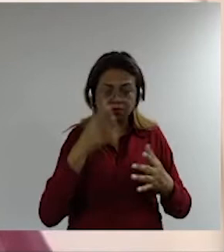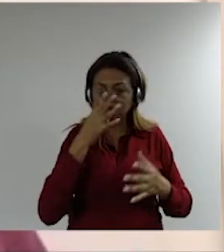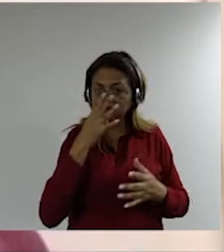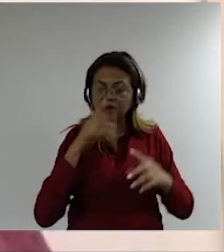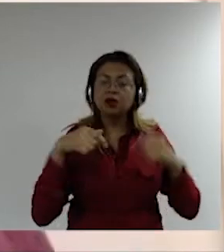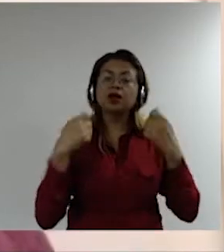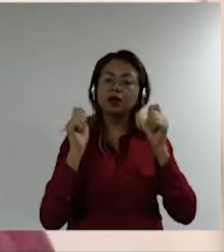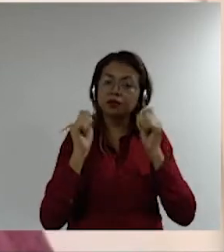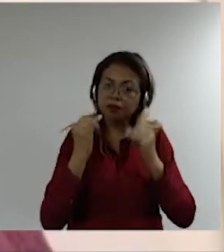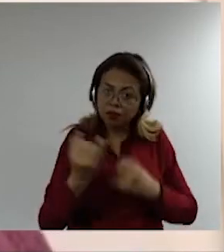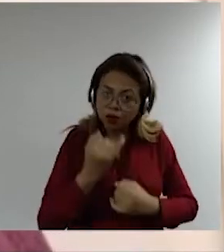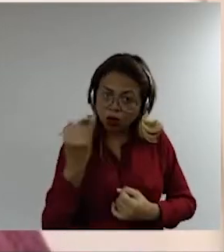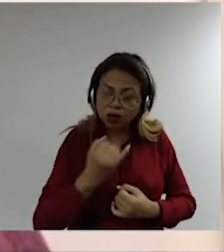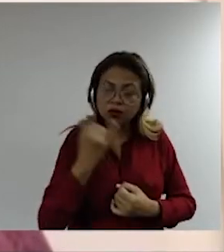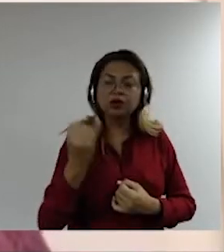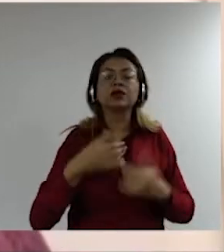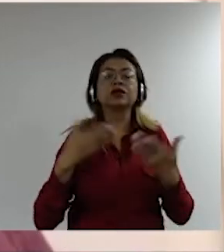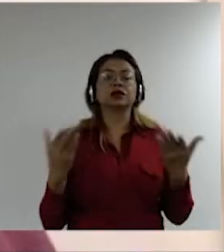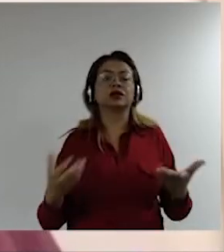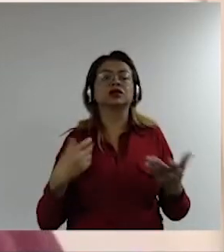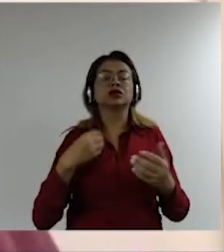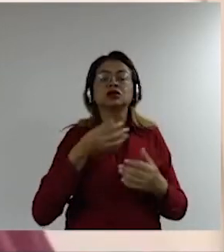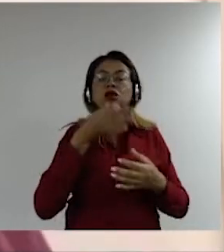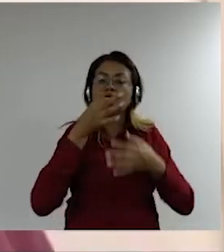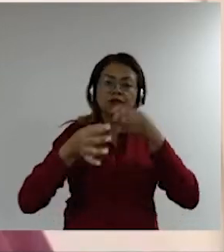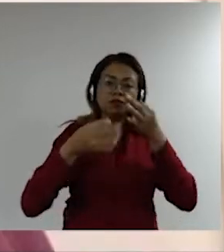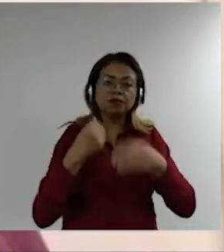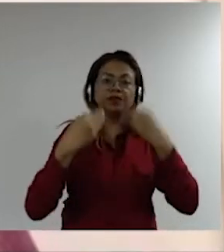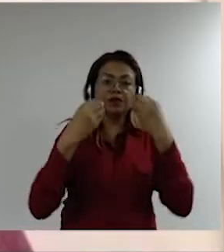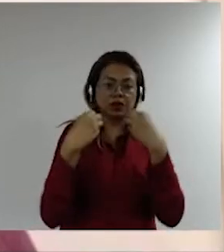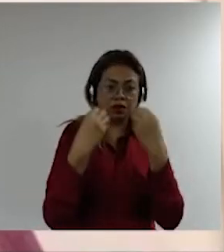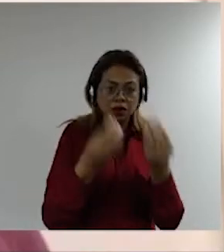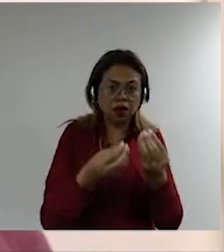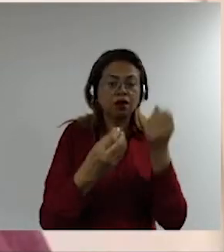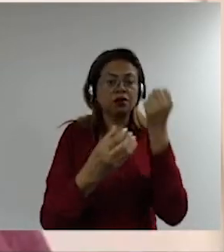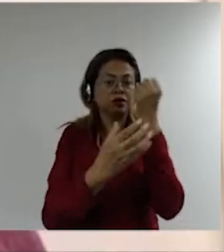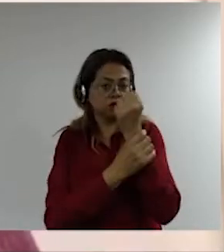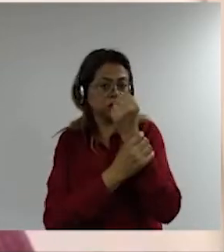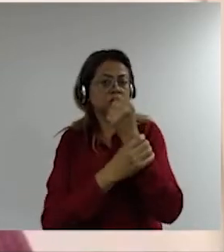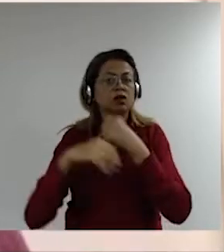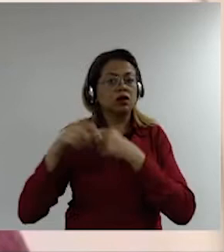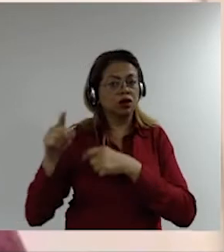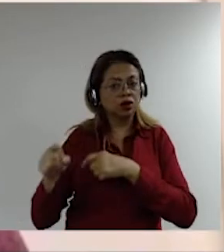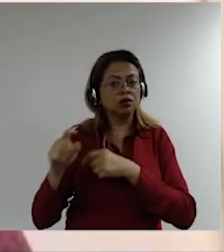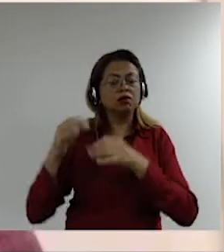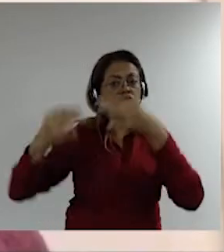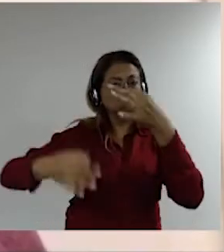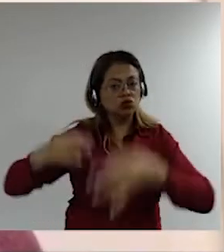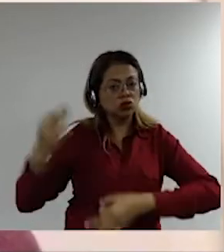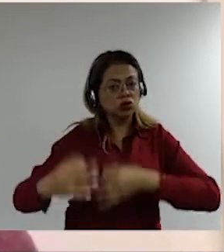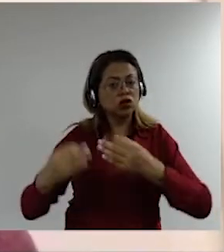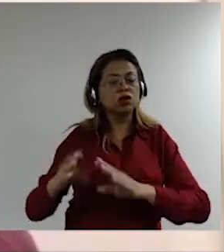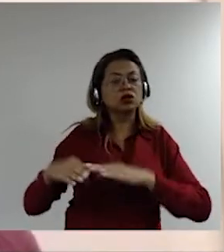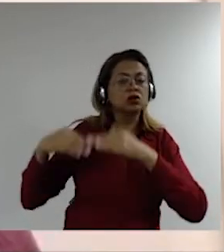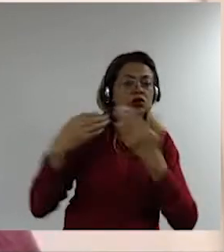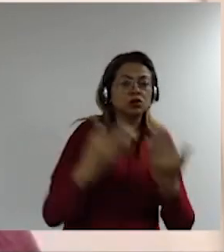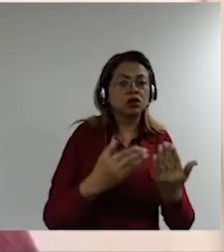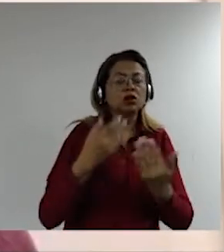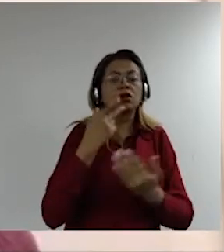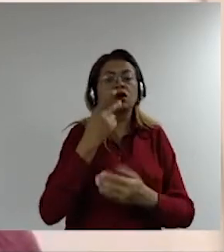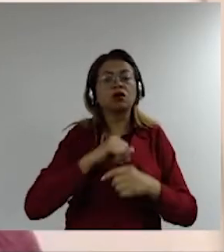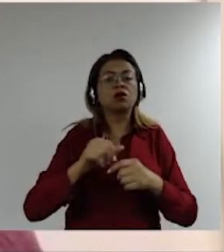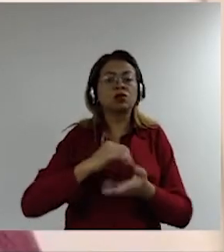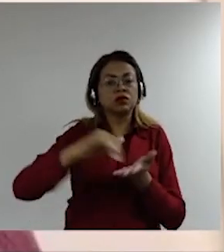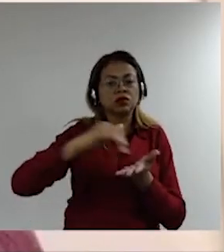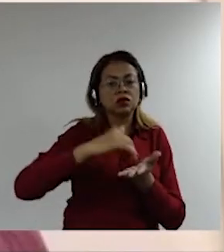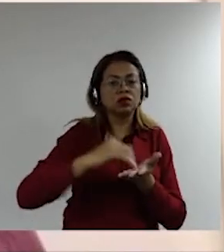importante contribuir para esse marco legal. De um lado, da segurança jurídica aos gestores, aos pais, aos prefeitos, aos secretários,